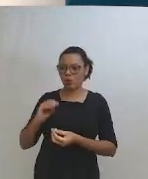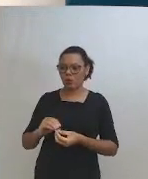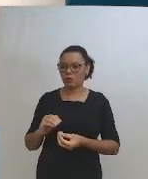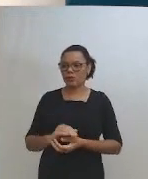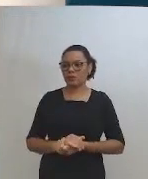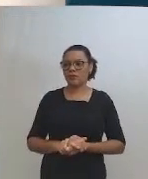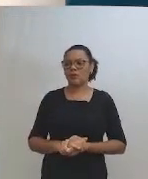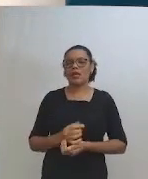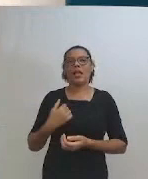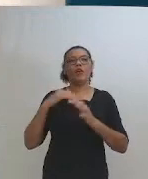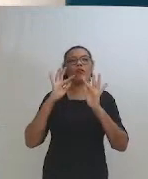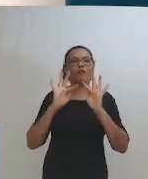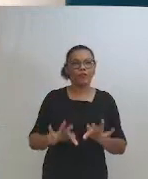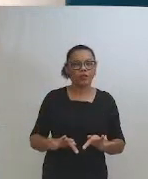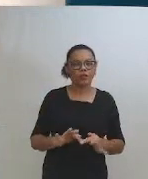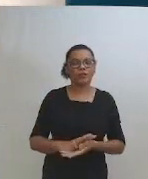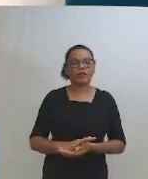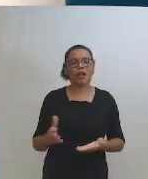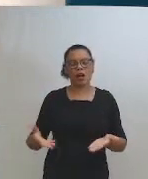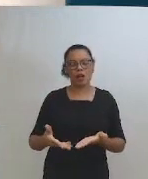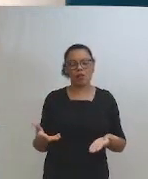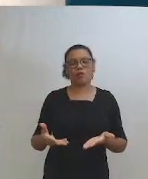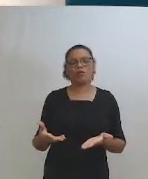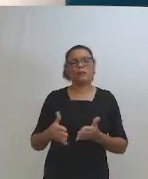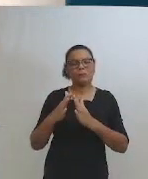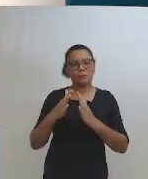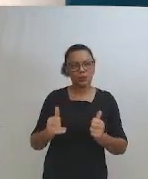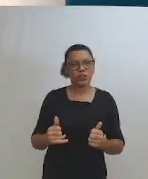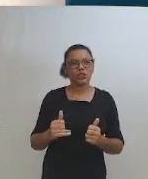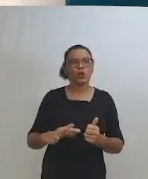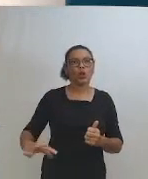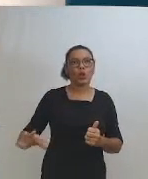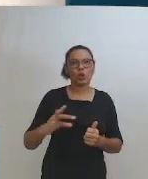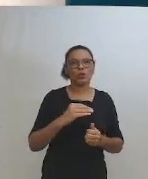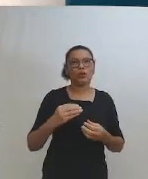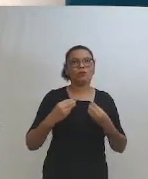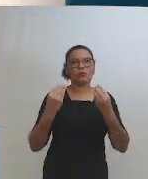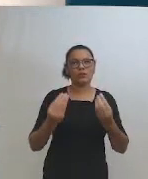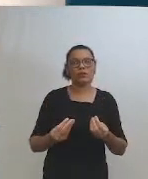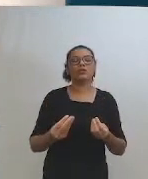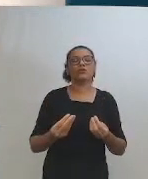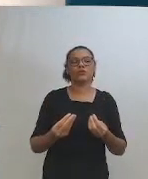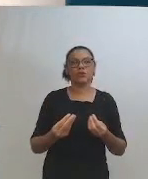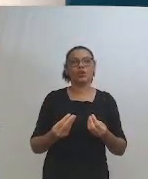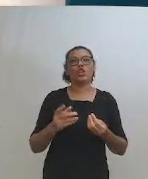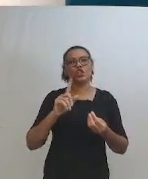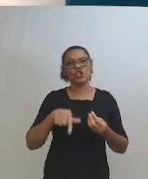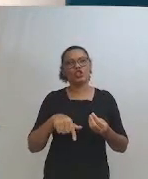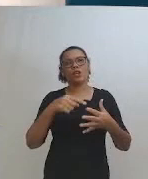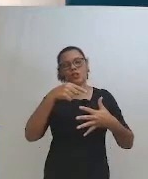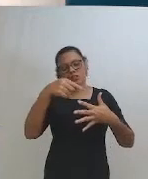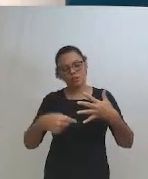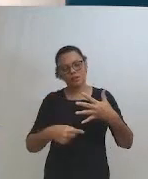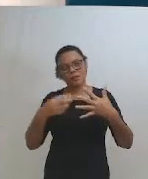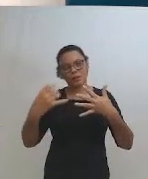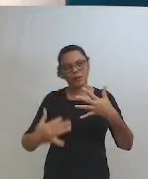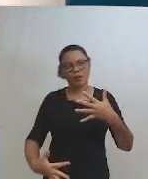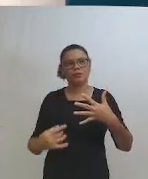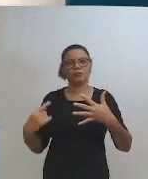aqui solicitando total provimento, de acordo com o que foi por nós aqui sustentado, e